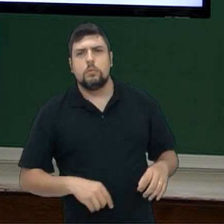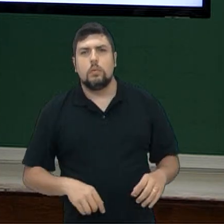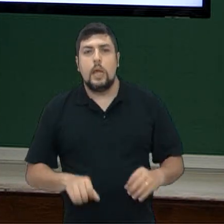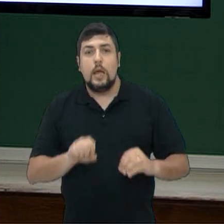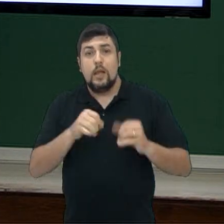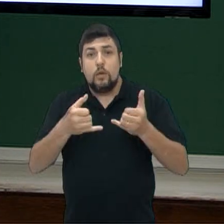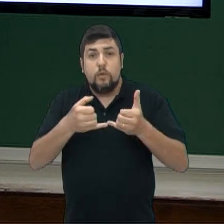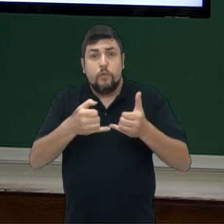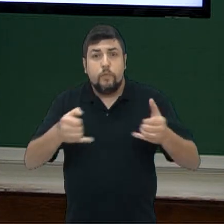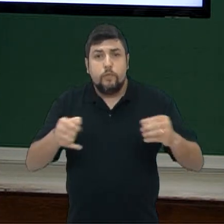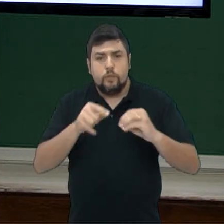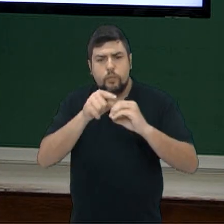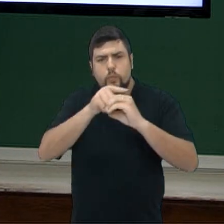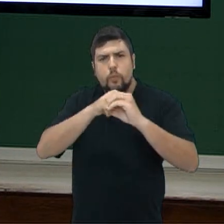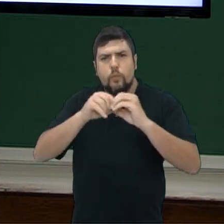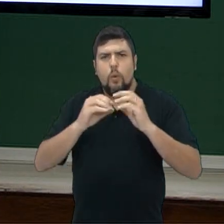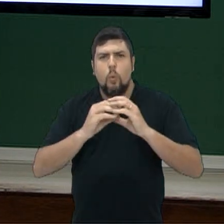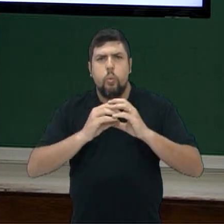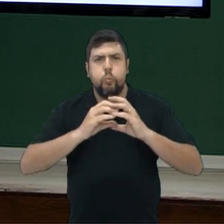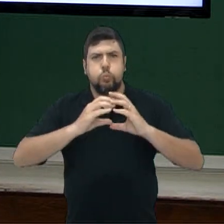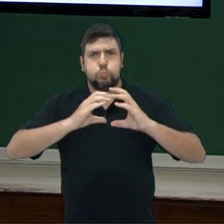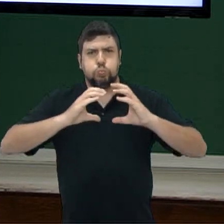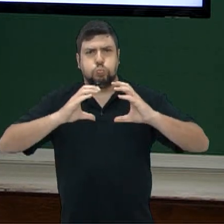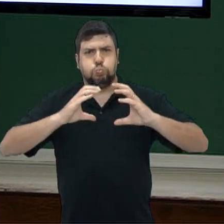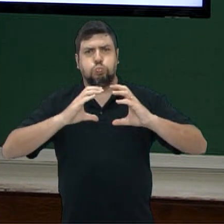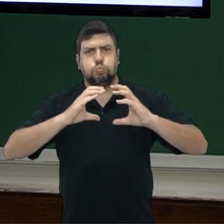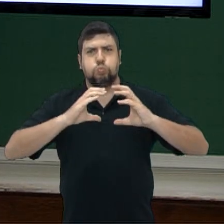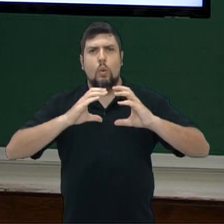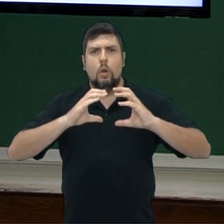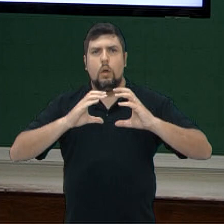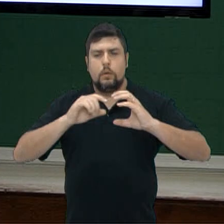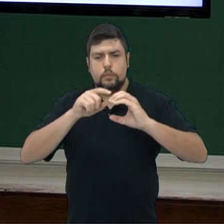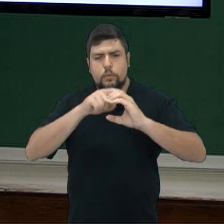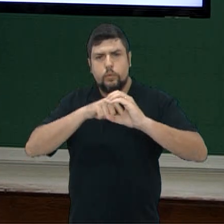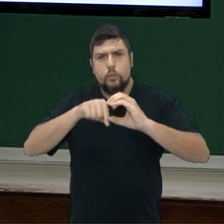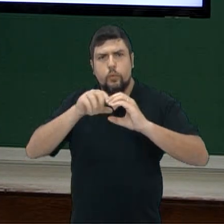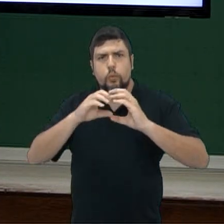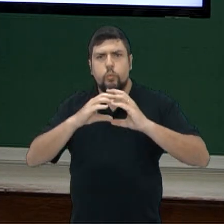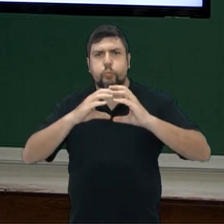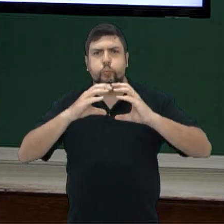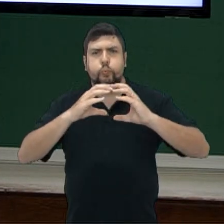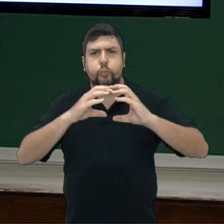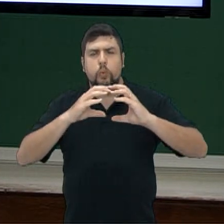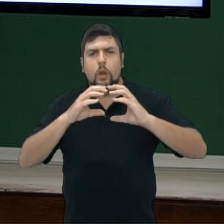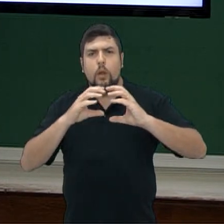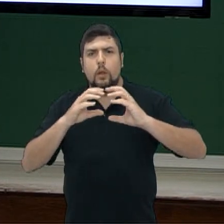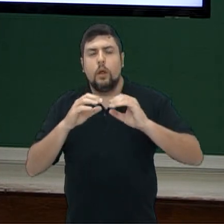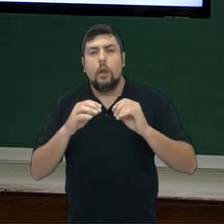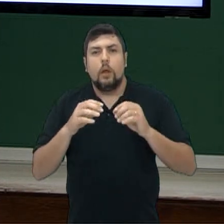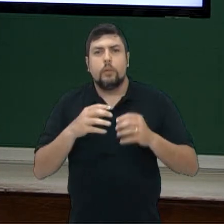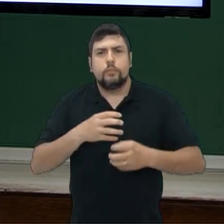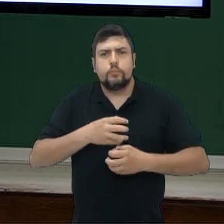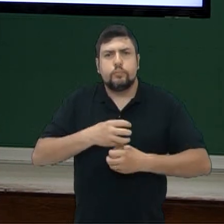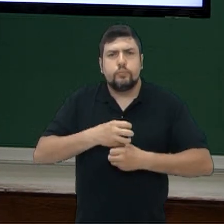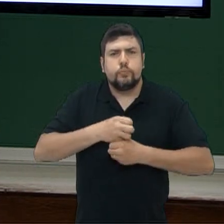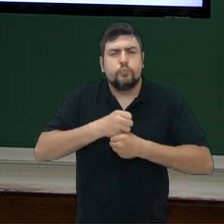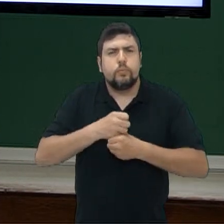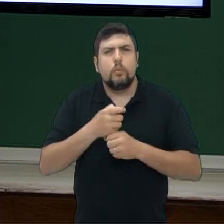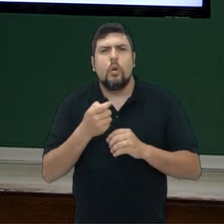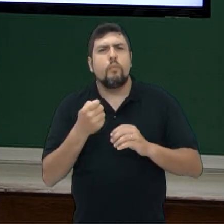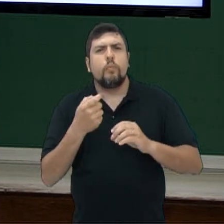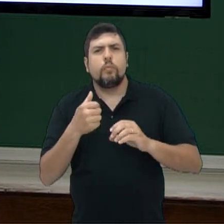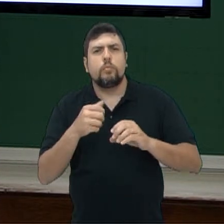espessura, né, quanto maior for a área de secção transversal, menor será a resistência, né, no caso.